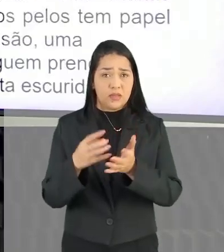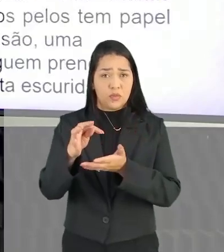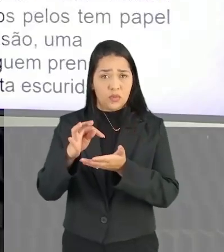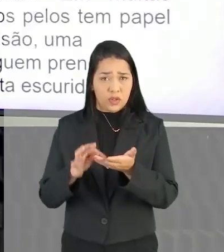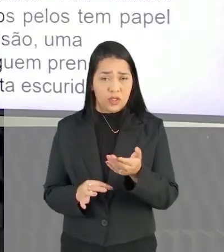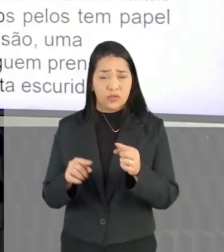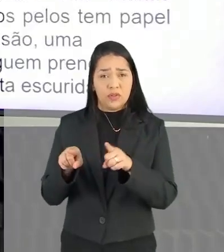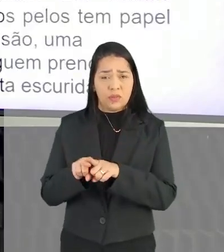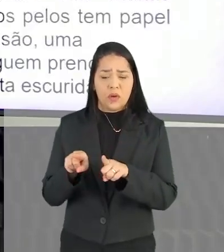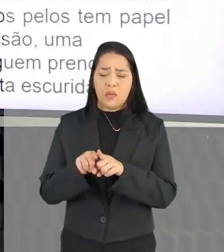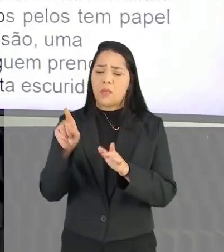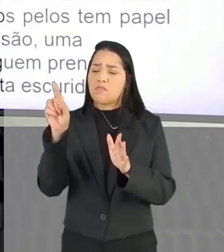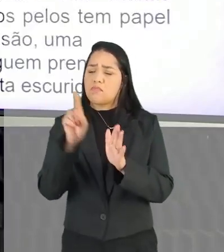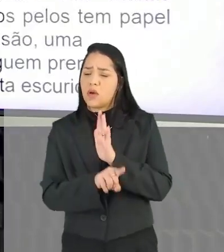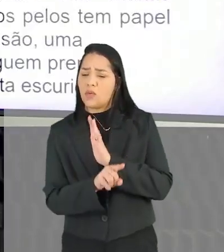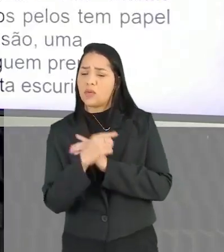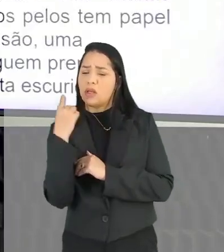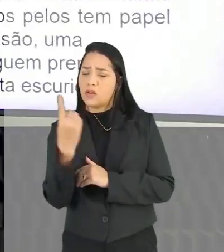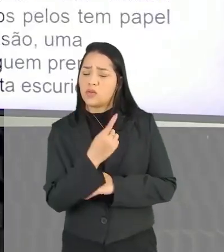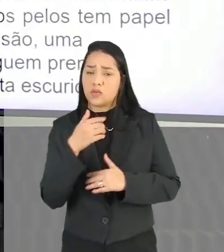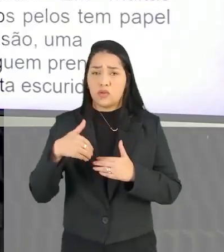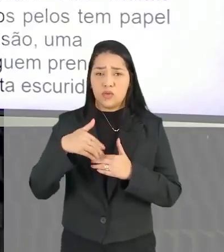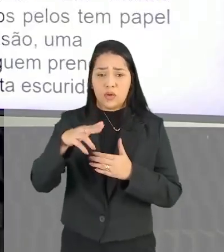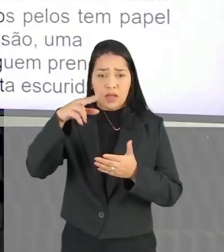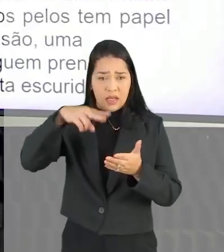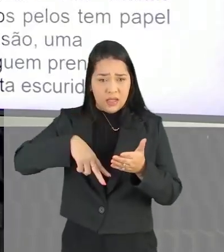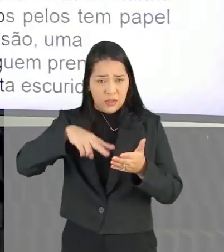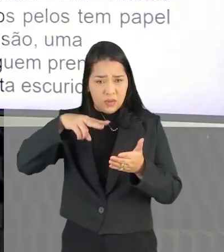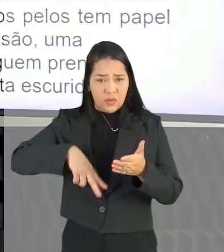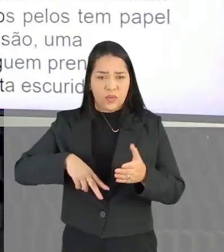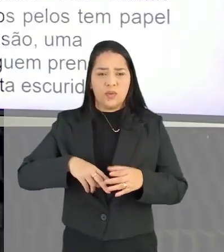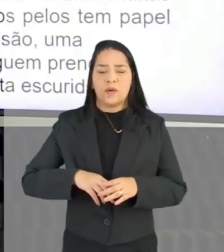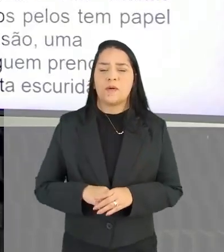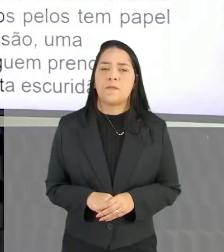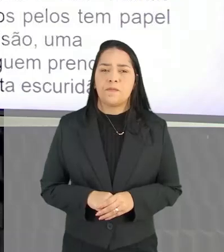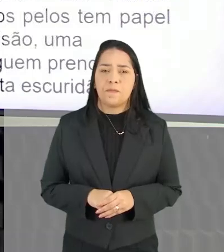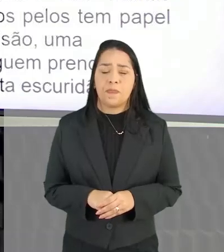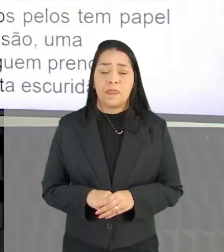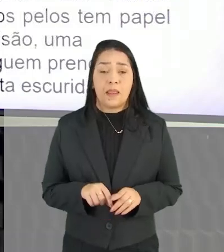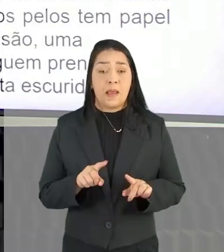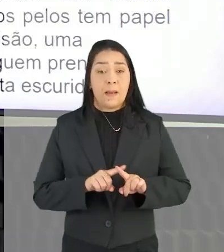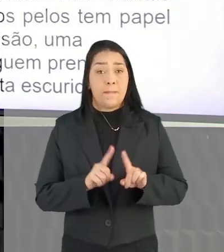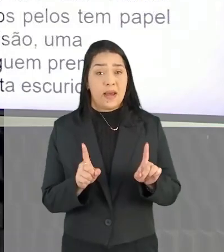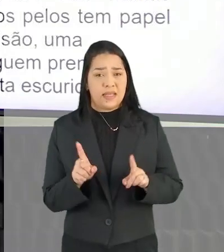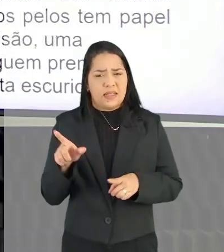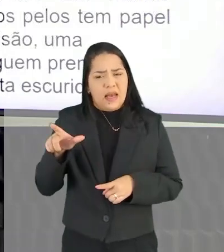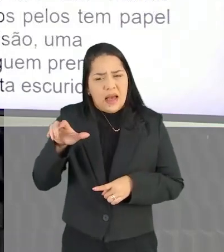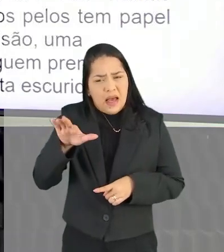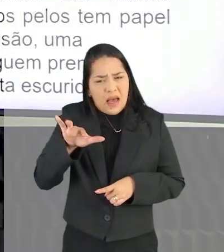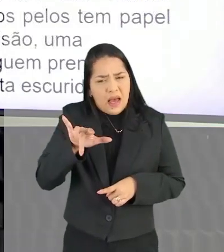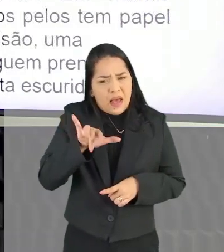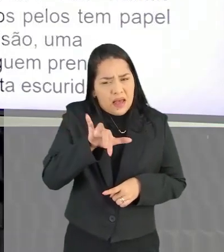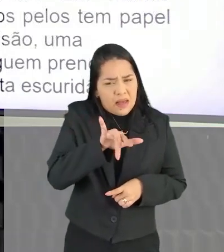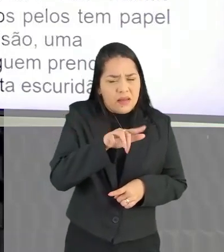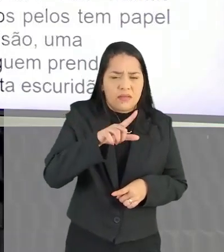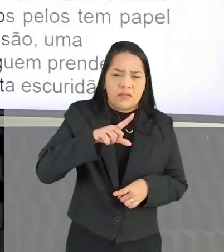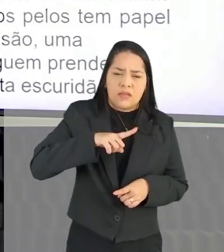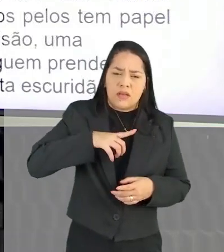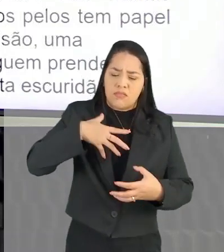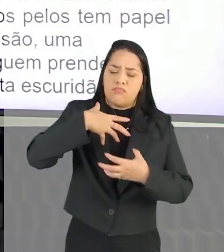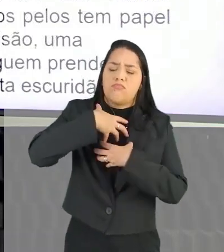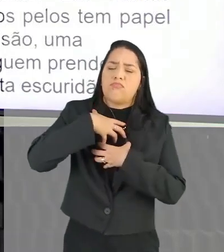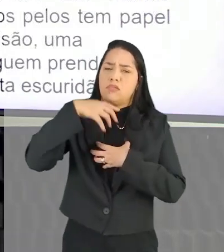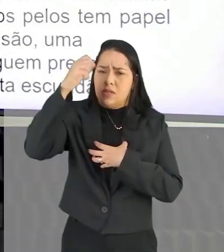texto e um questionamento e a gente vai continuar a leitura, tá? No entanto, as aranhas realmente têm um sentido